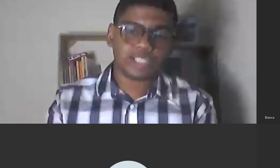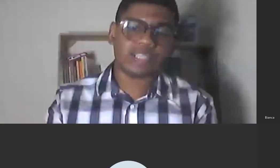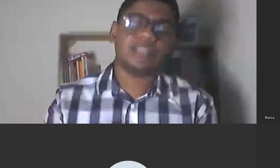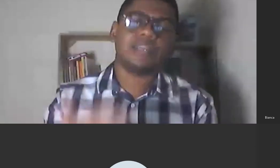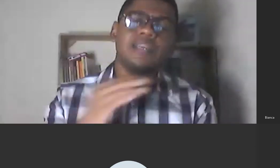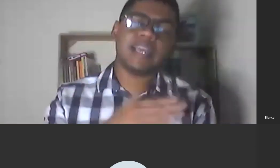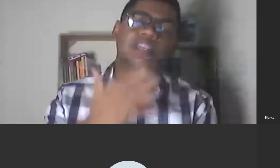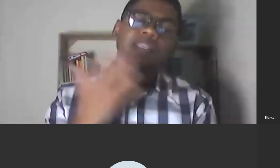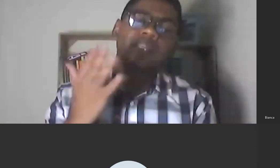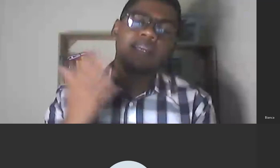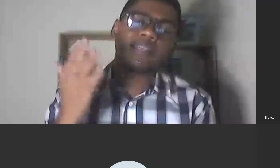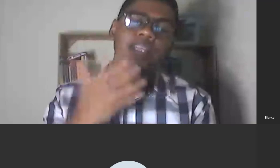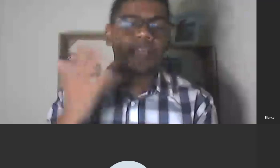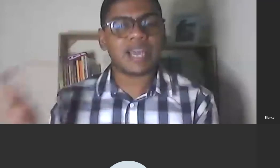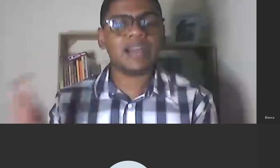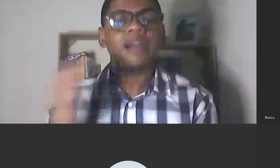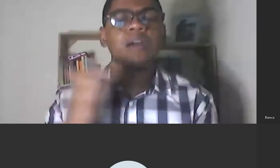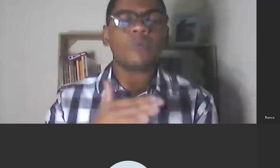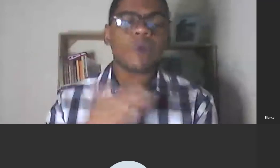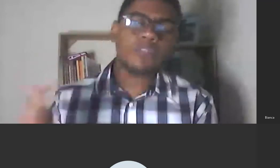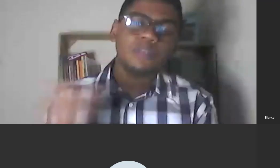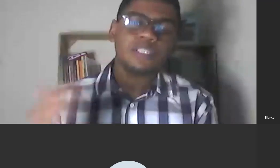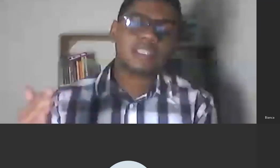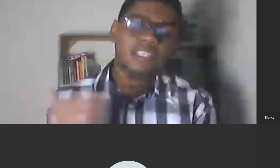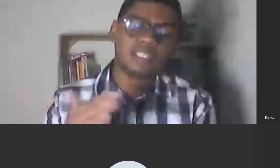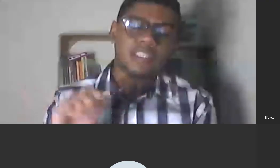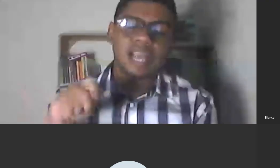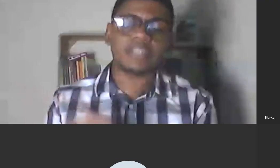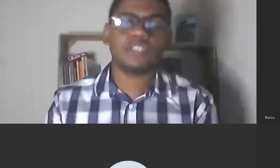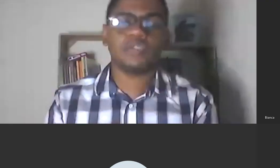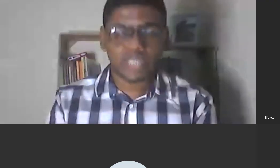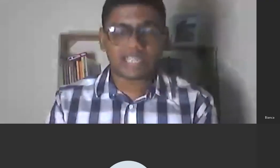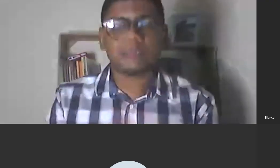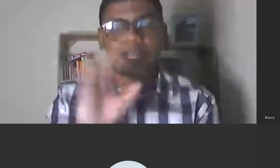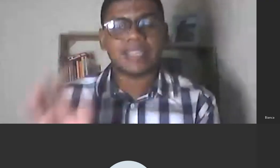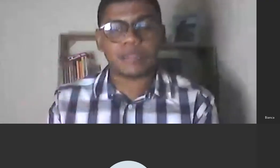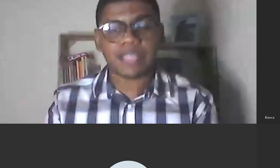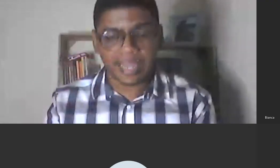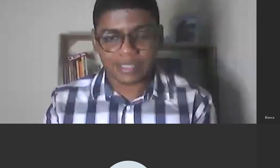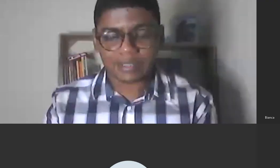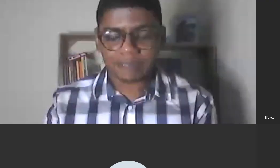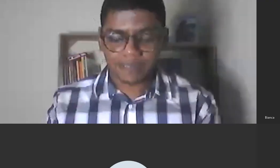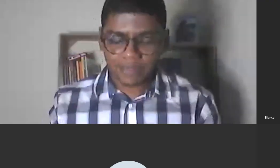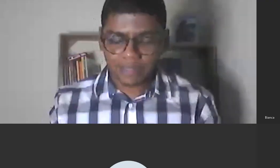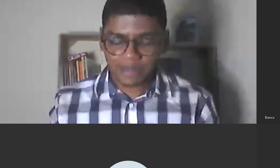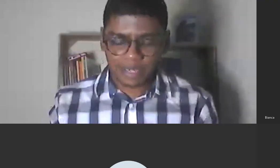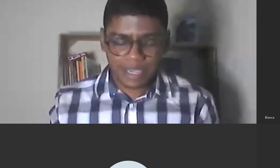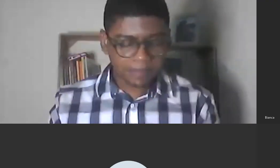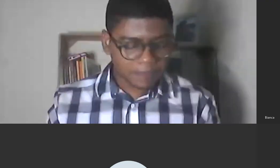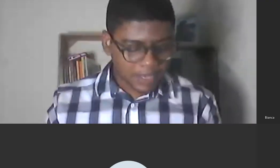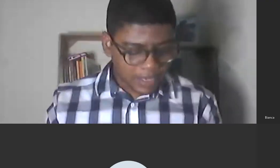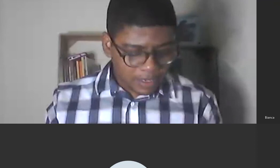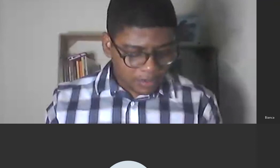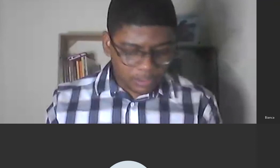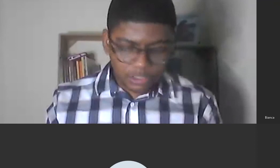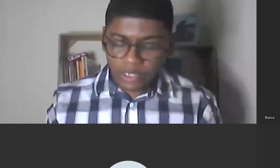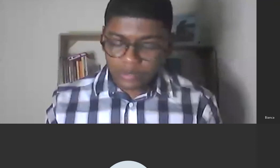apresentação artística. E aí a gente vai ter que determinar qual tipo de sinal a gente utiliza para cada uma delas.